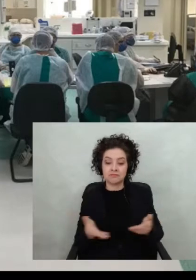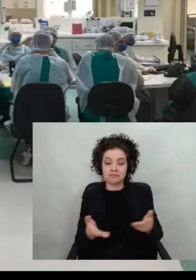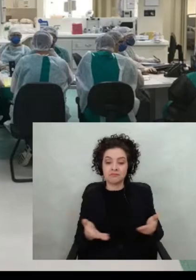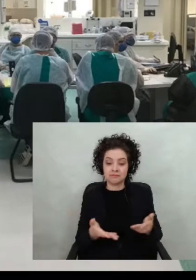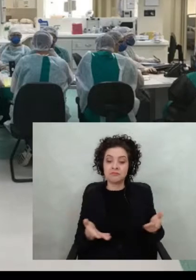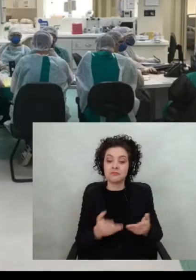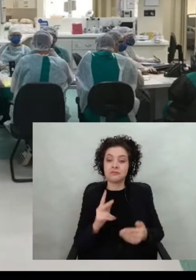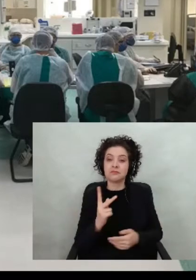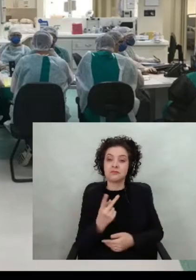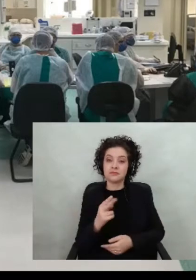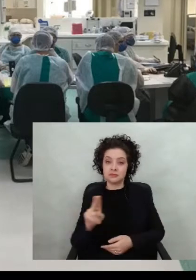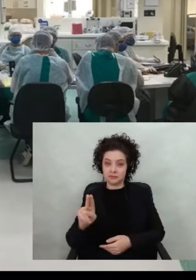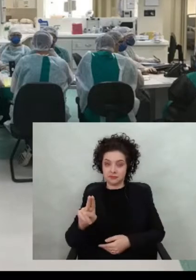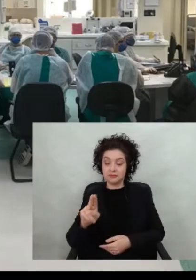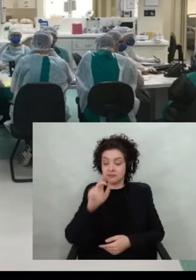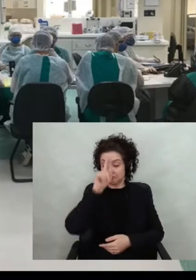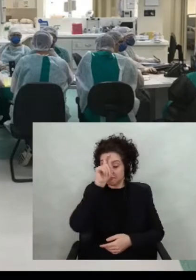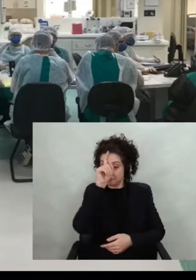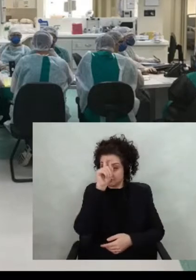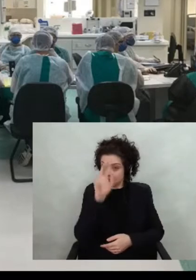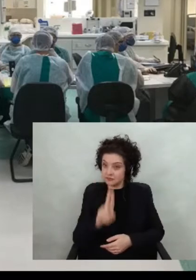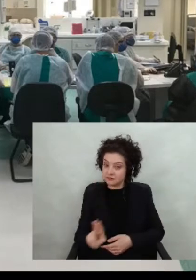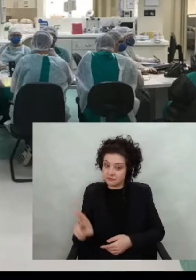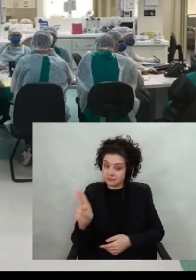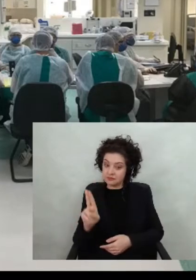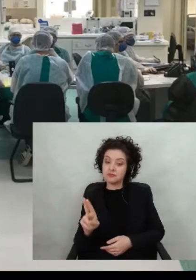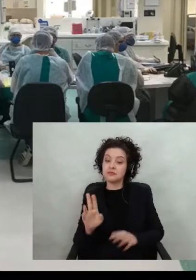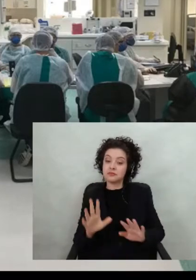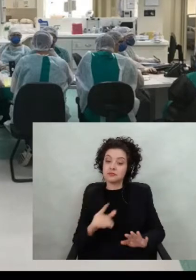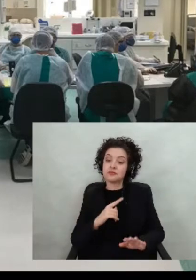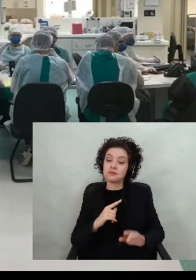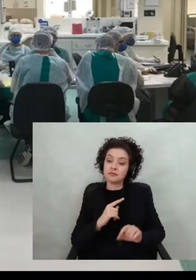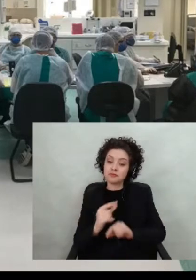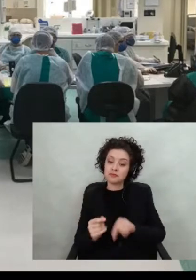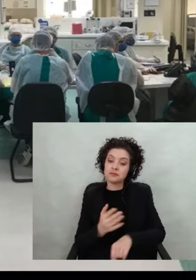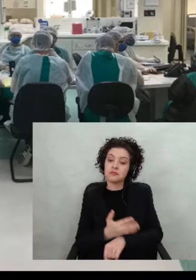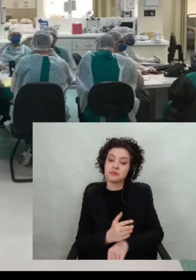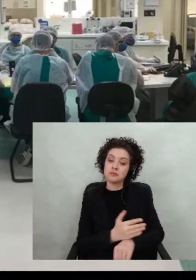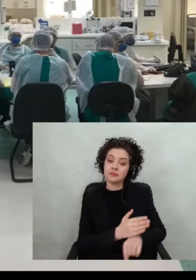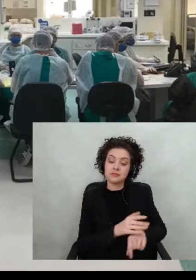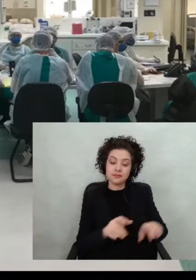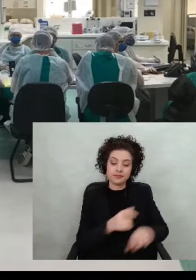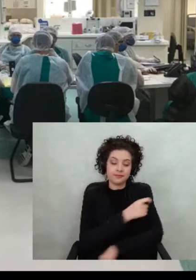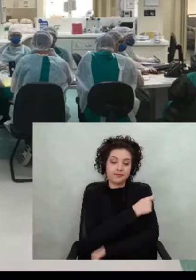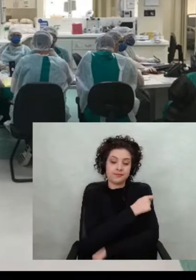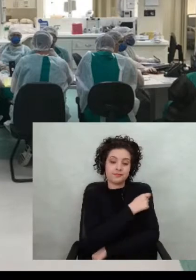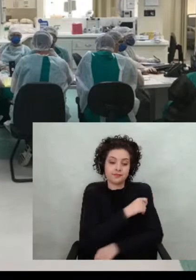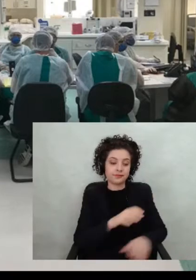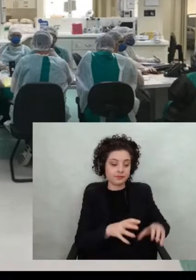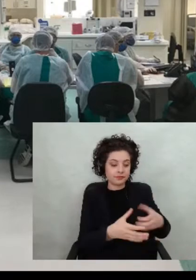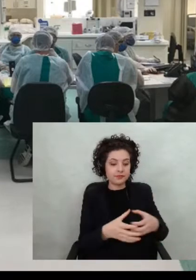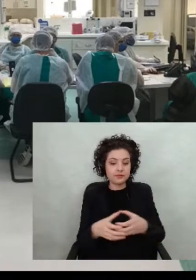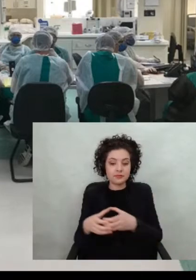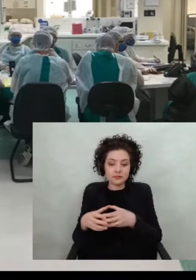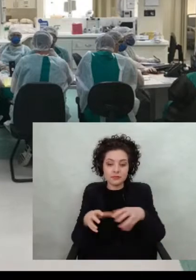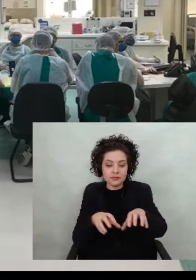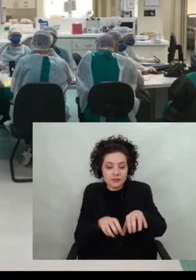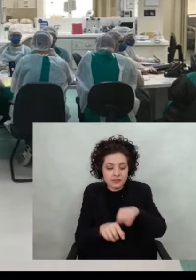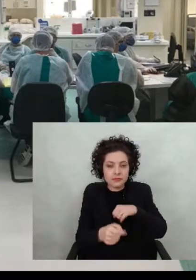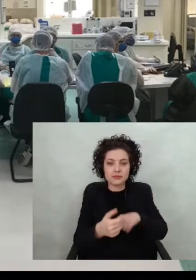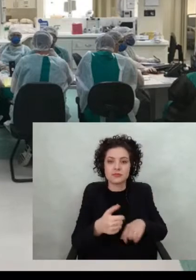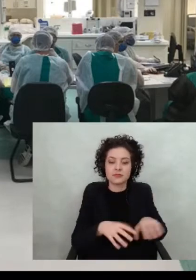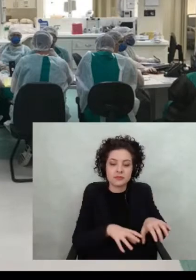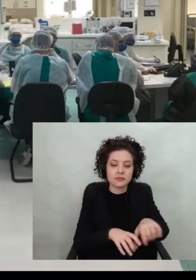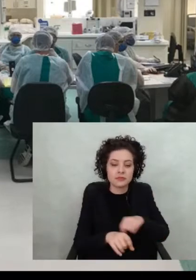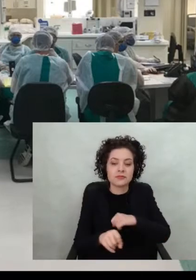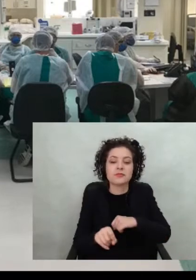nosso setor, nós temos uma residência multidisciplinar, com todas as equipes presentes, né? E hoje,